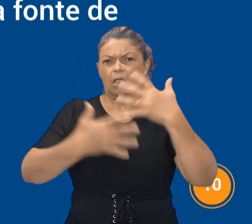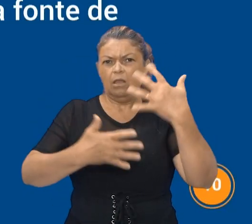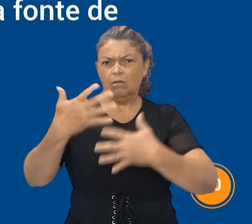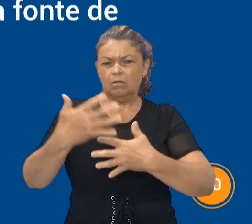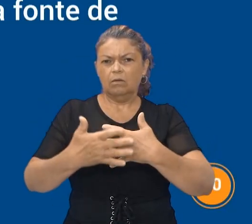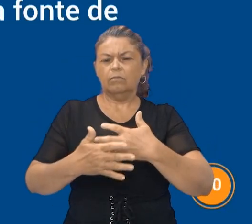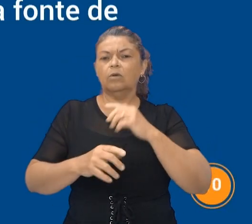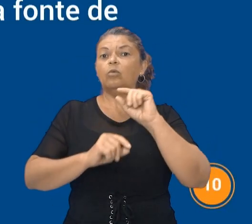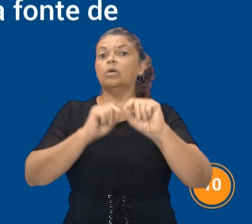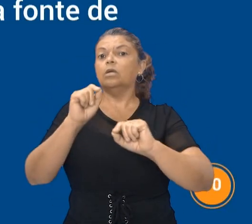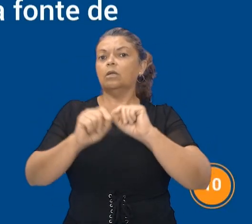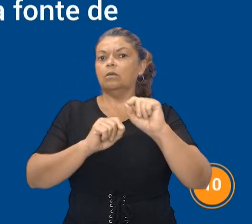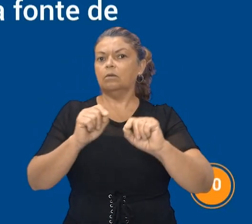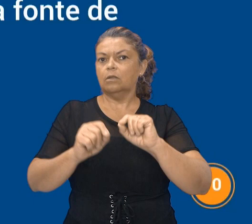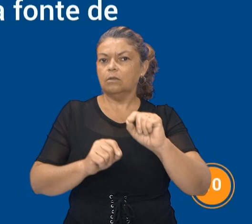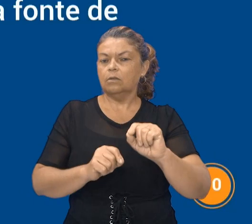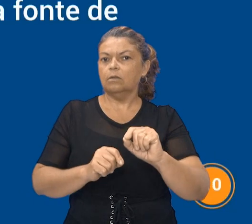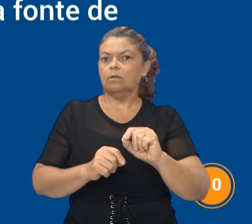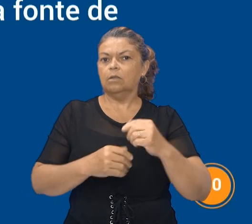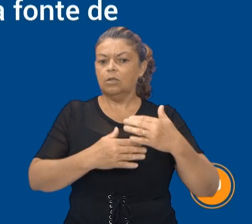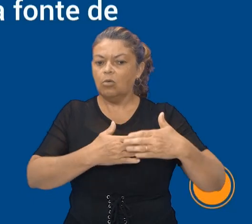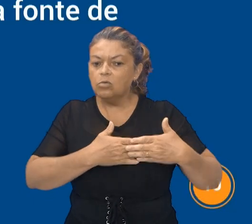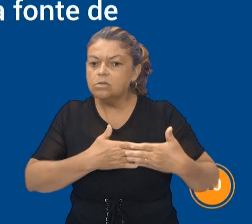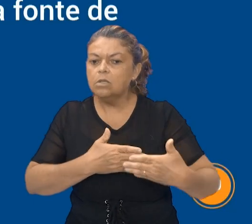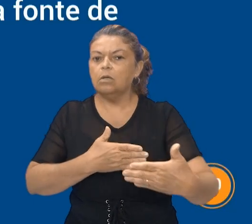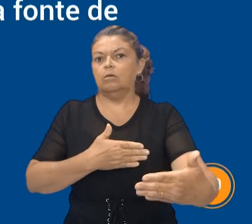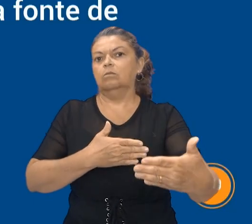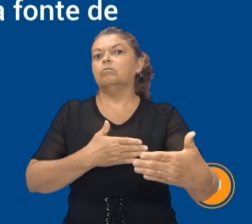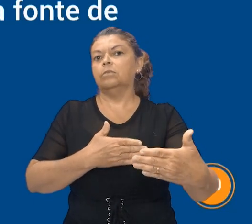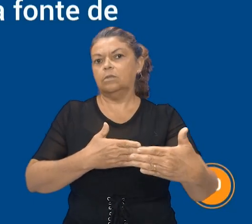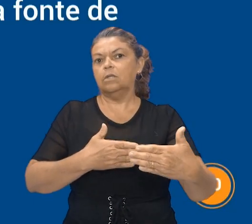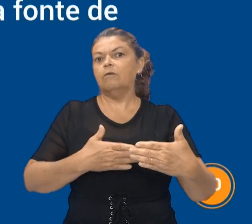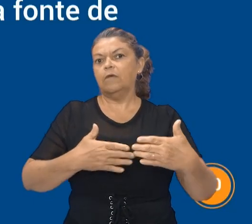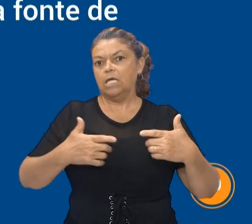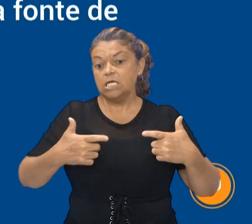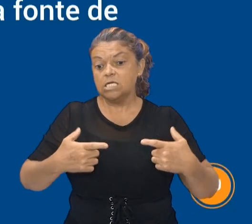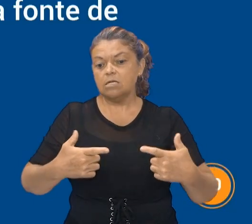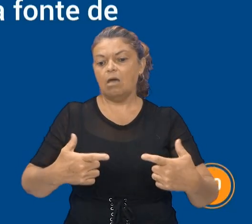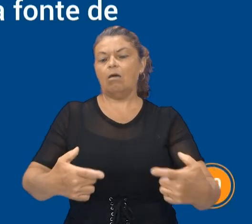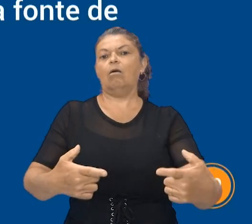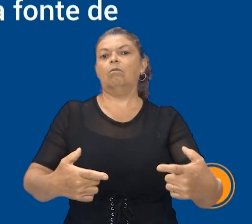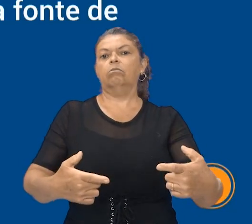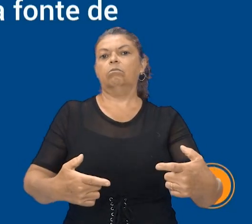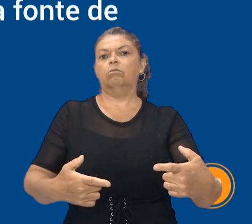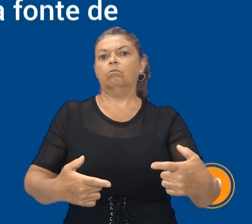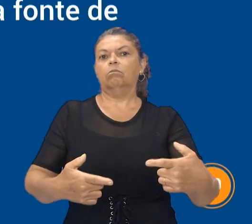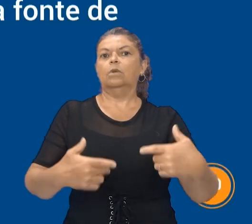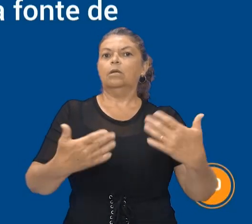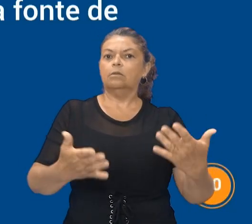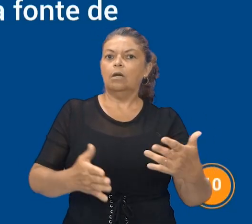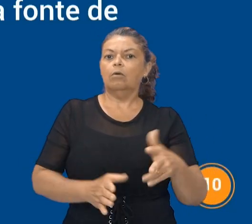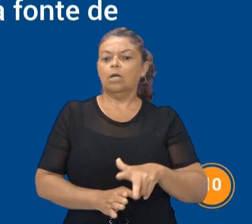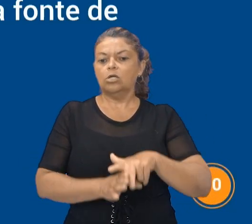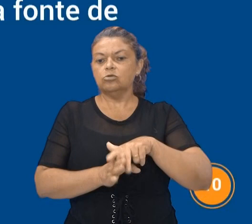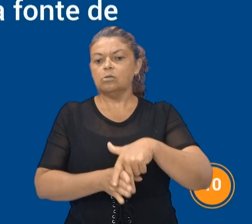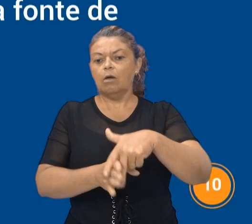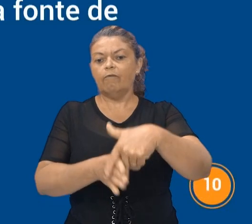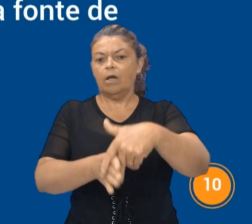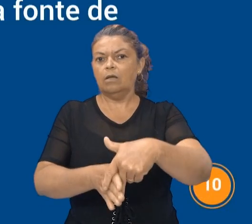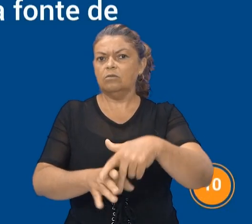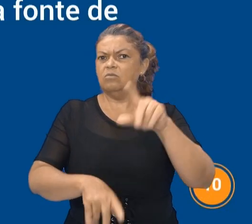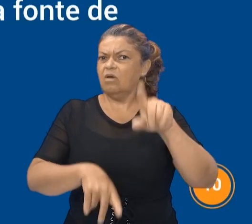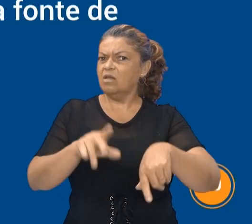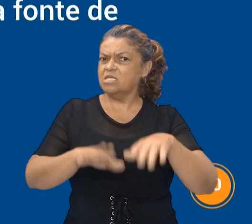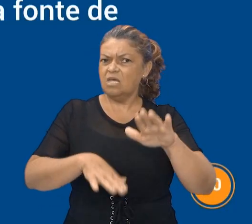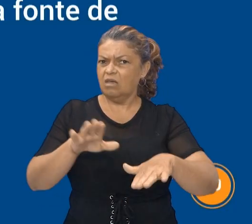se davam em consequência justamente do espólio de guerra. Nem sempre aquilo que era conquistado nas guerras era